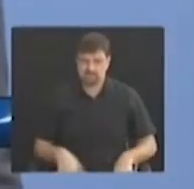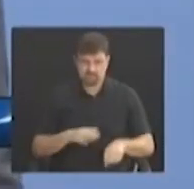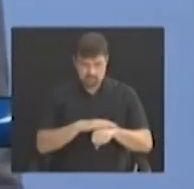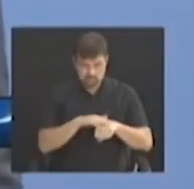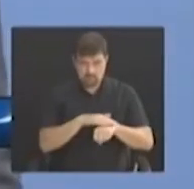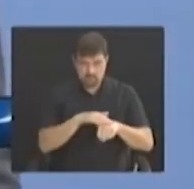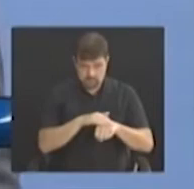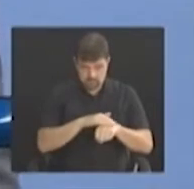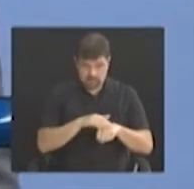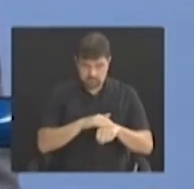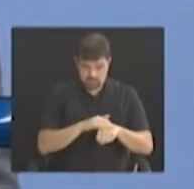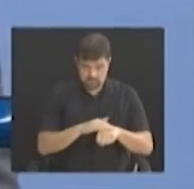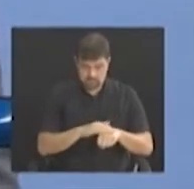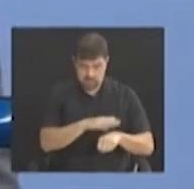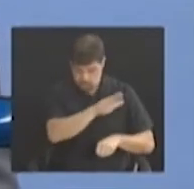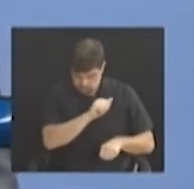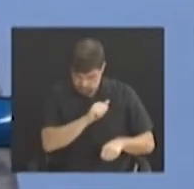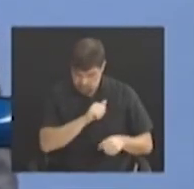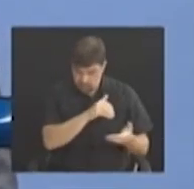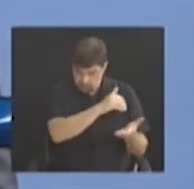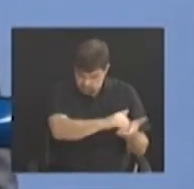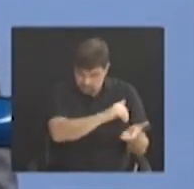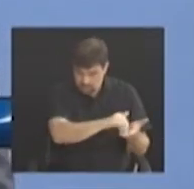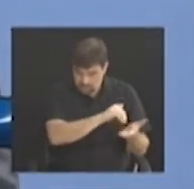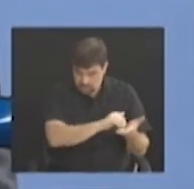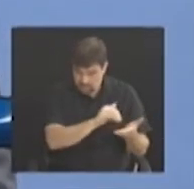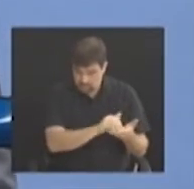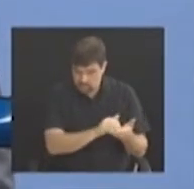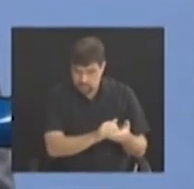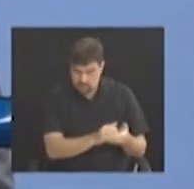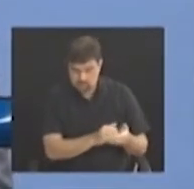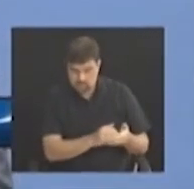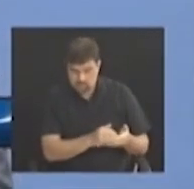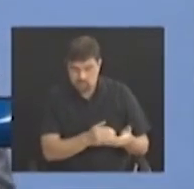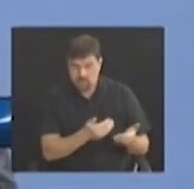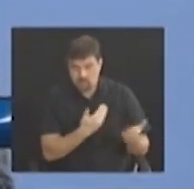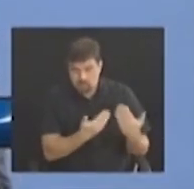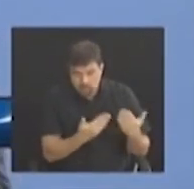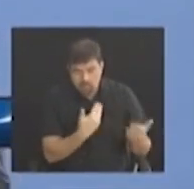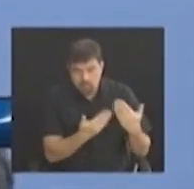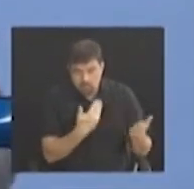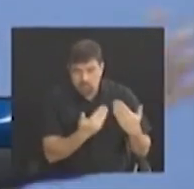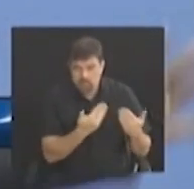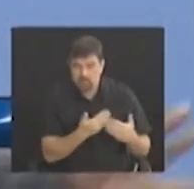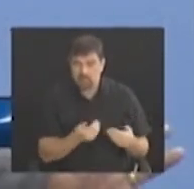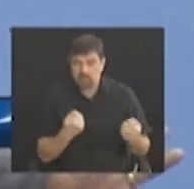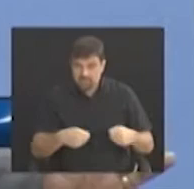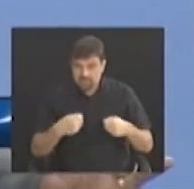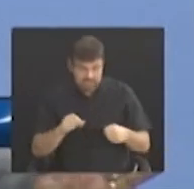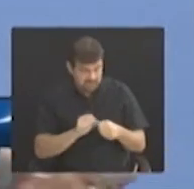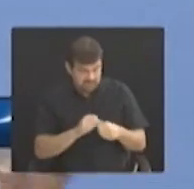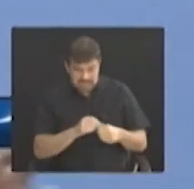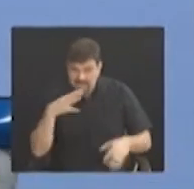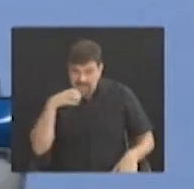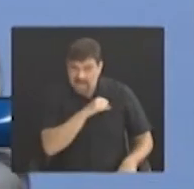conversei com o secretário. Eu falei, secretário, tem que fazer alguma coisa imediatamente antes que acabe